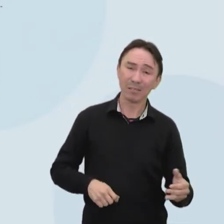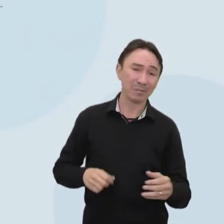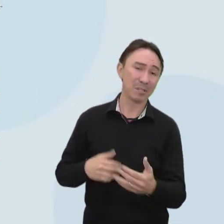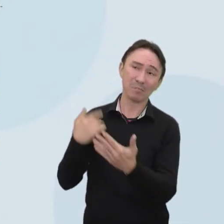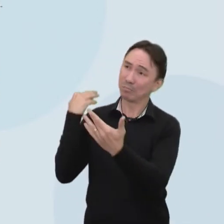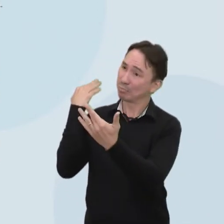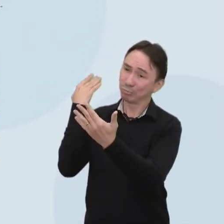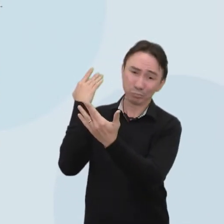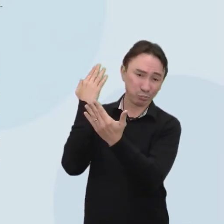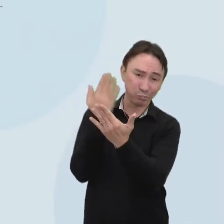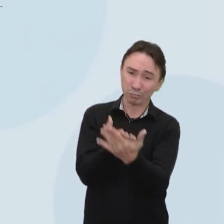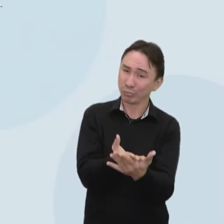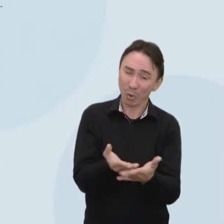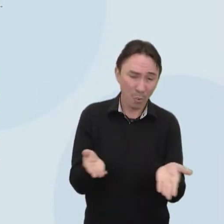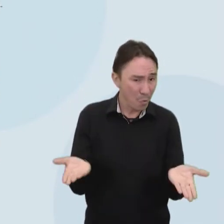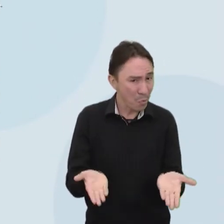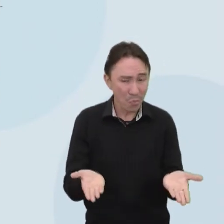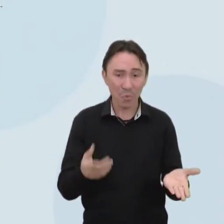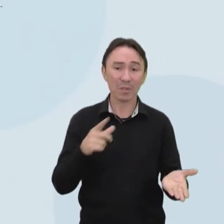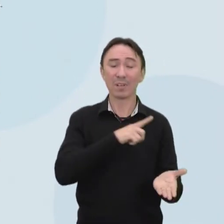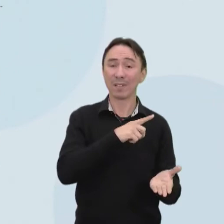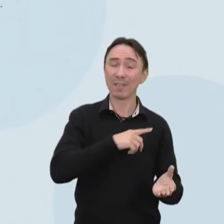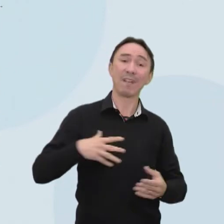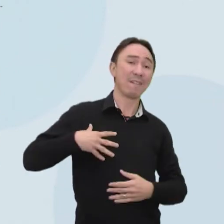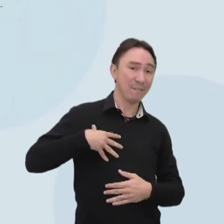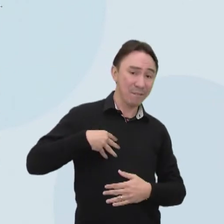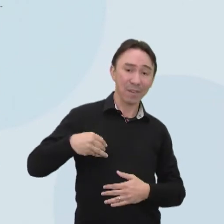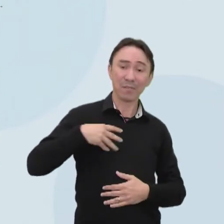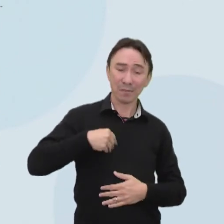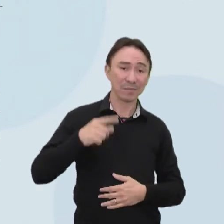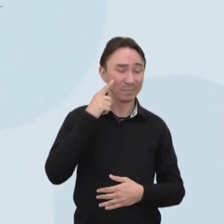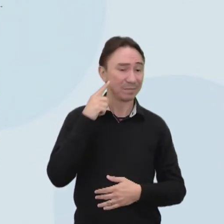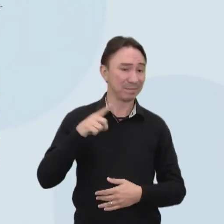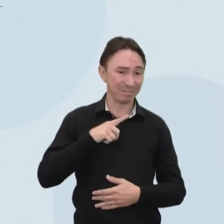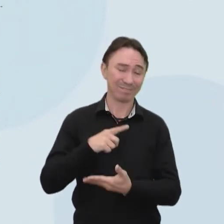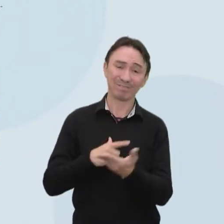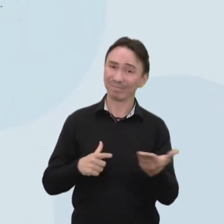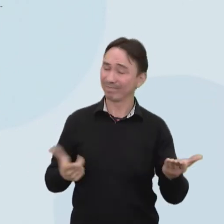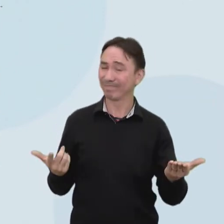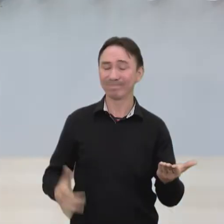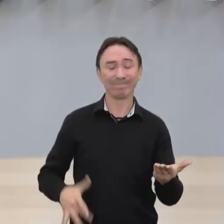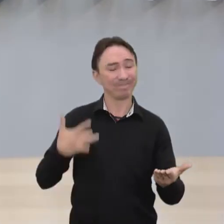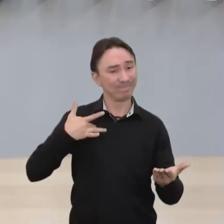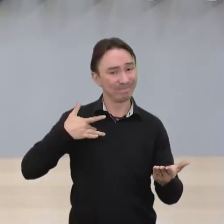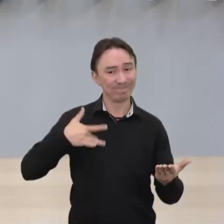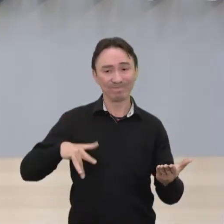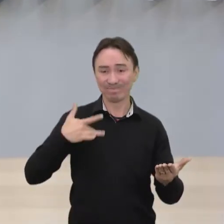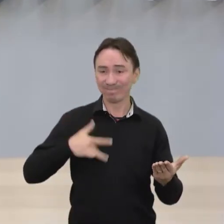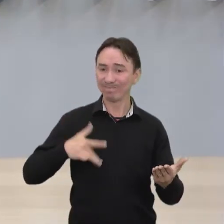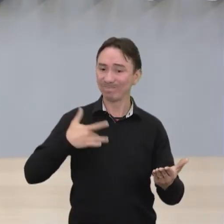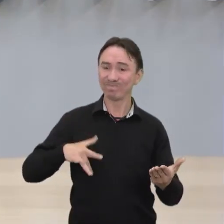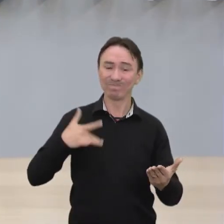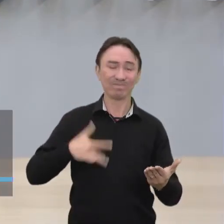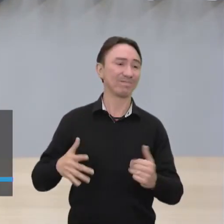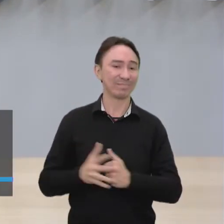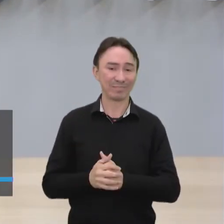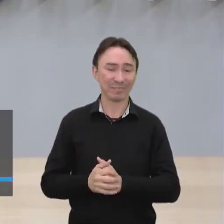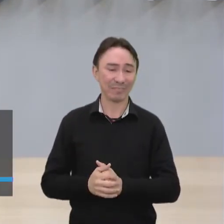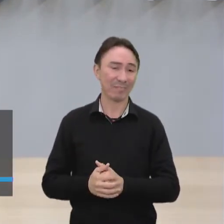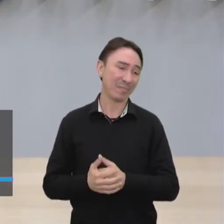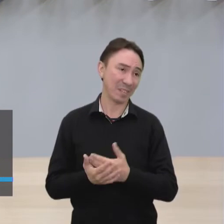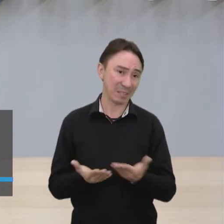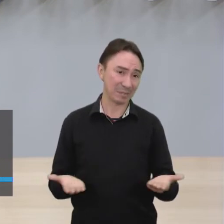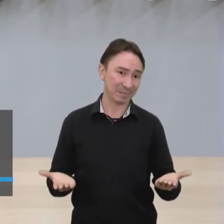os filhos de Júlia. Então, é uma coisa lamentável. Tudo isso vai interferir no processo